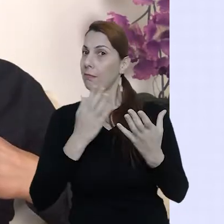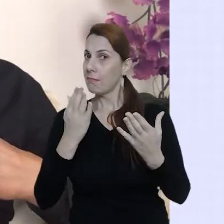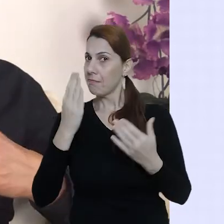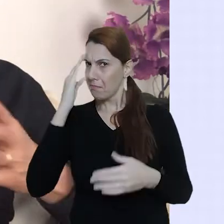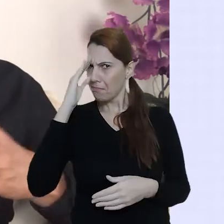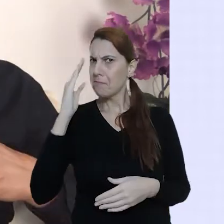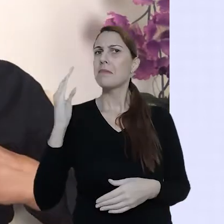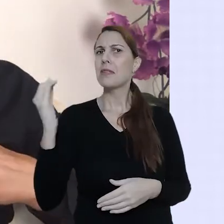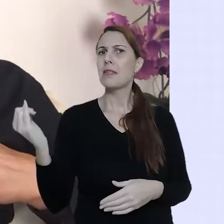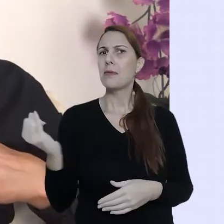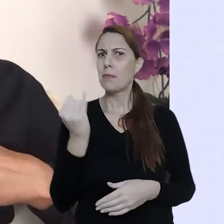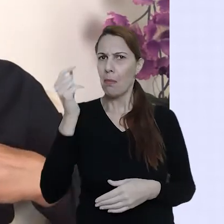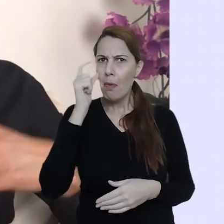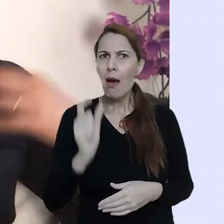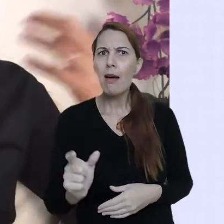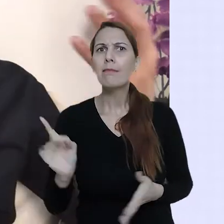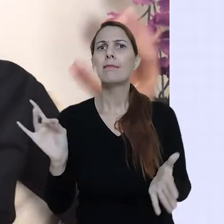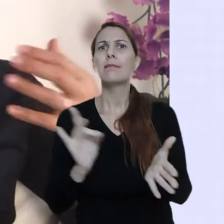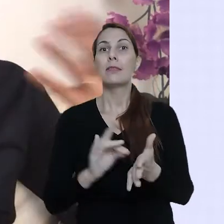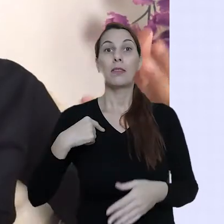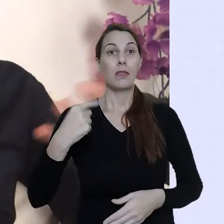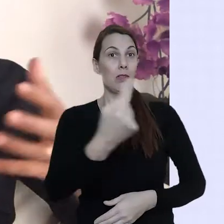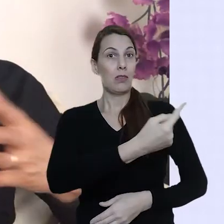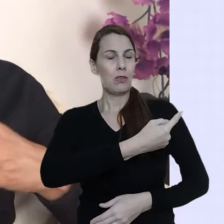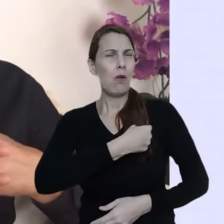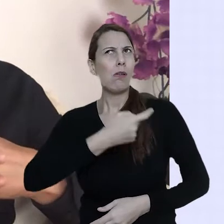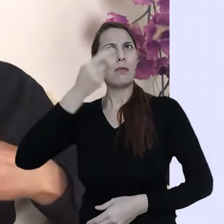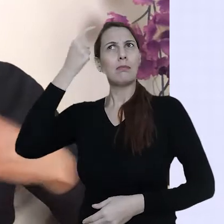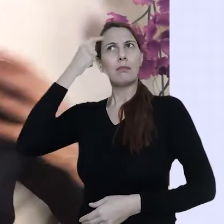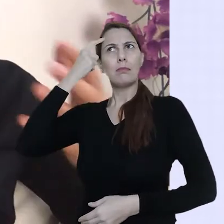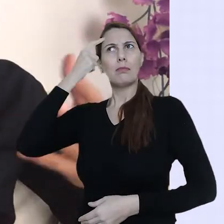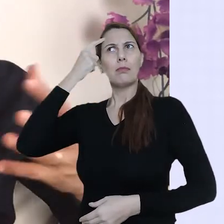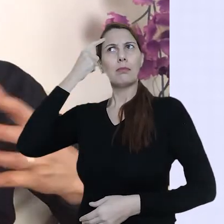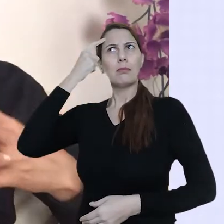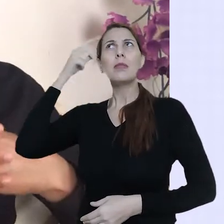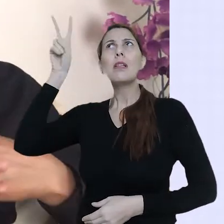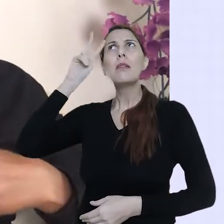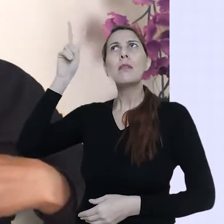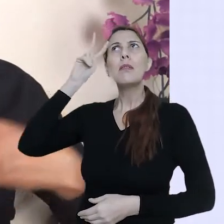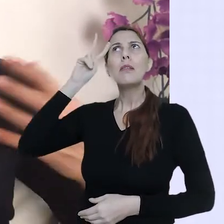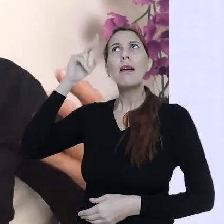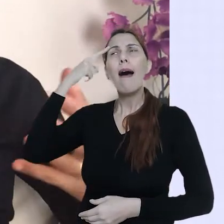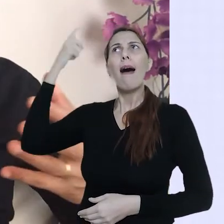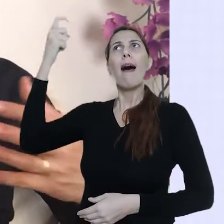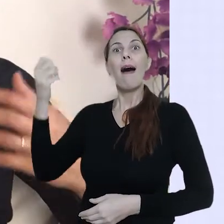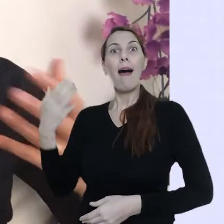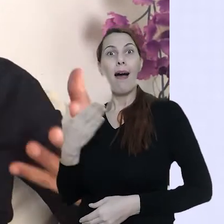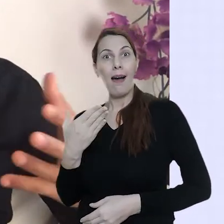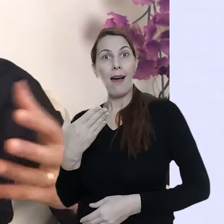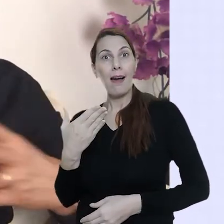bastante interessante e importante, porque tudo que nós fazemos, pensamos,